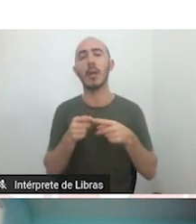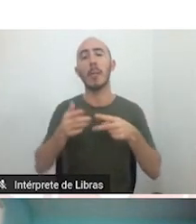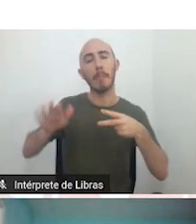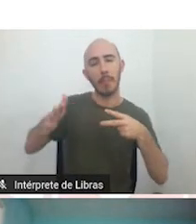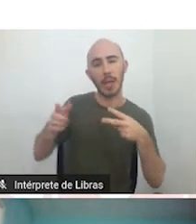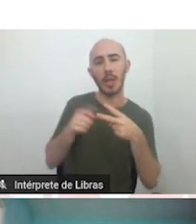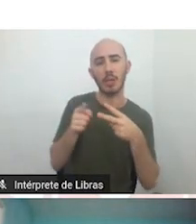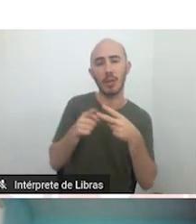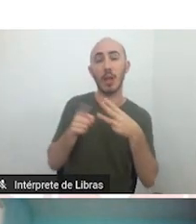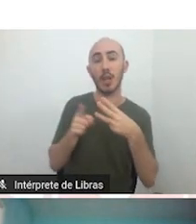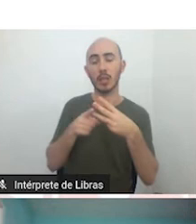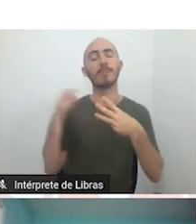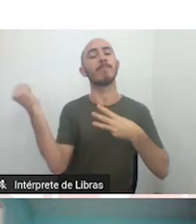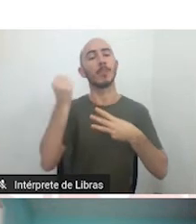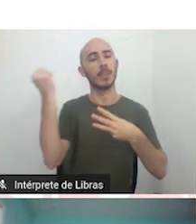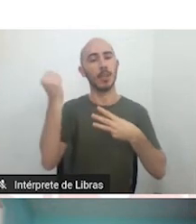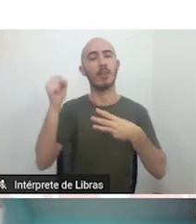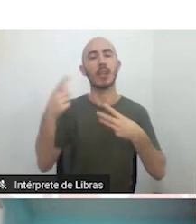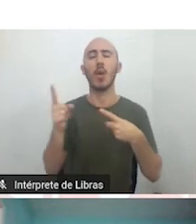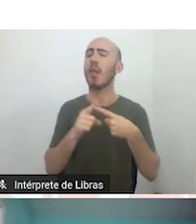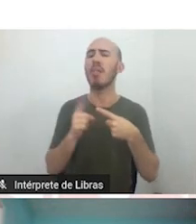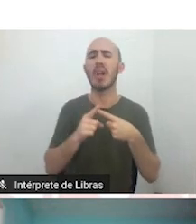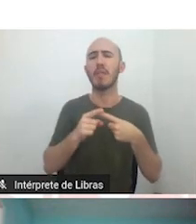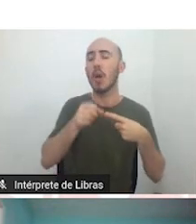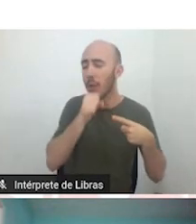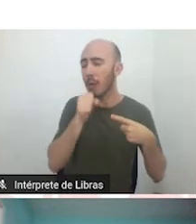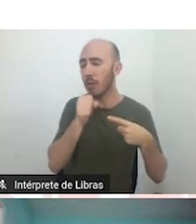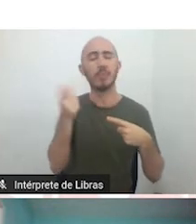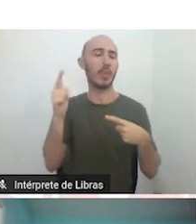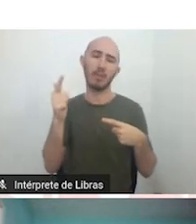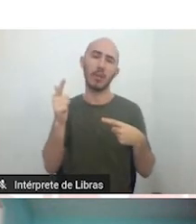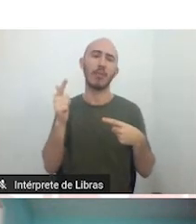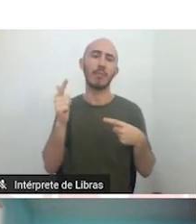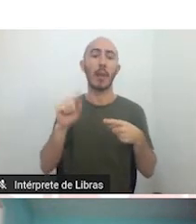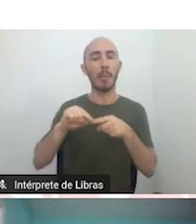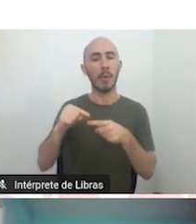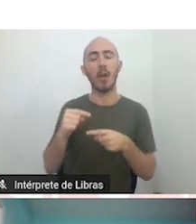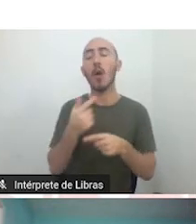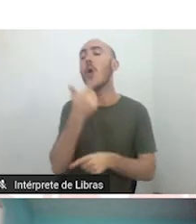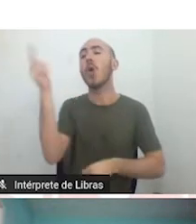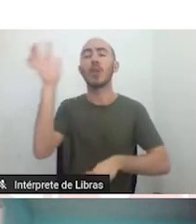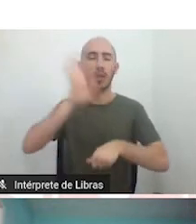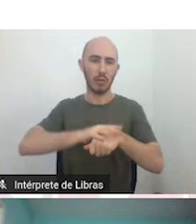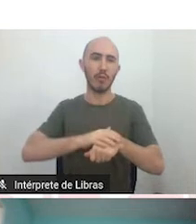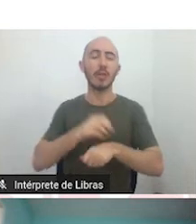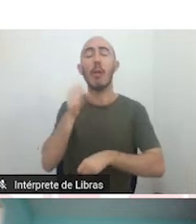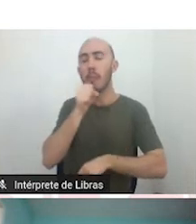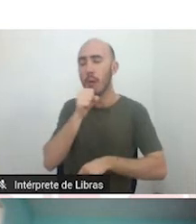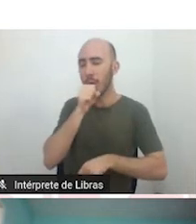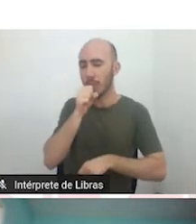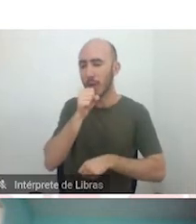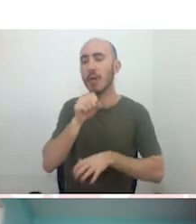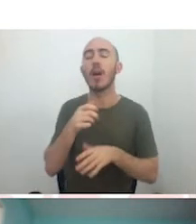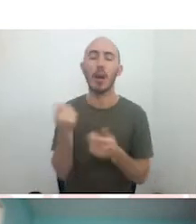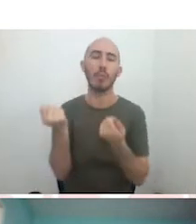não cursam com tosse, porque em outra patologia, a tosse é um sintoma que pode ser uma